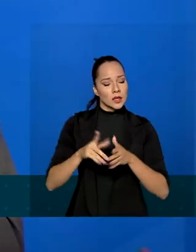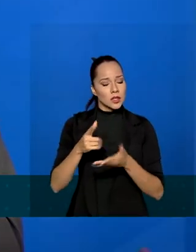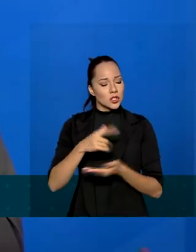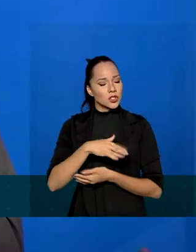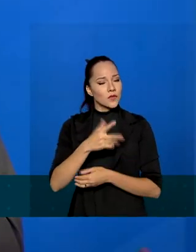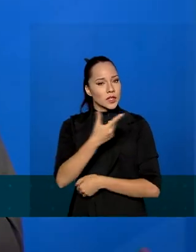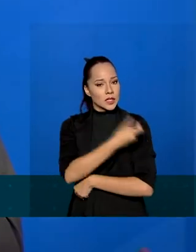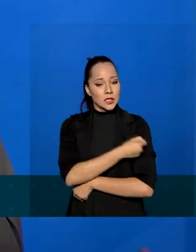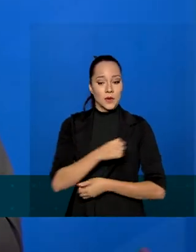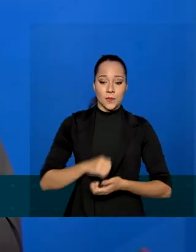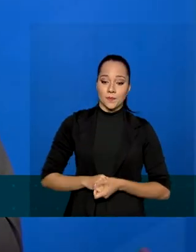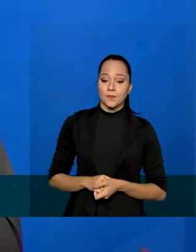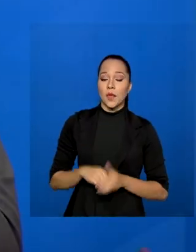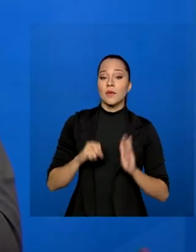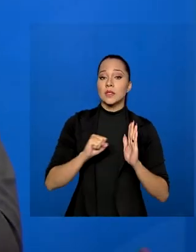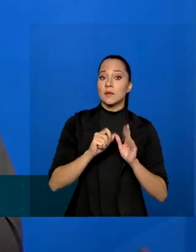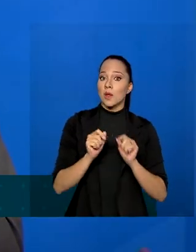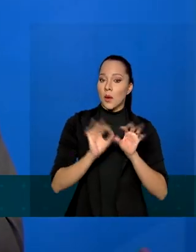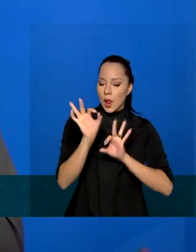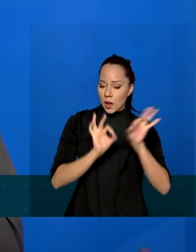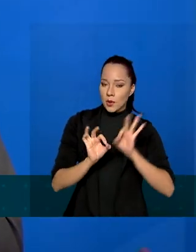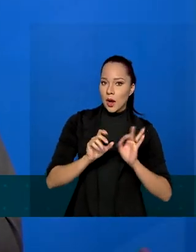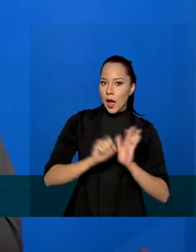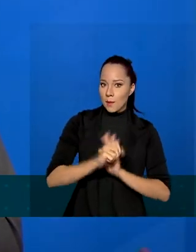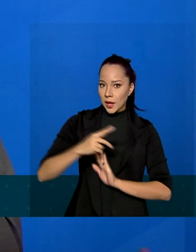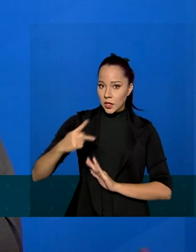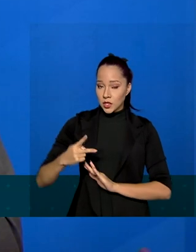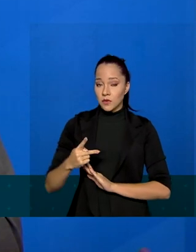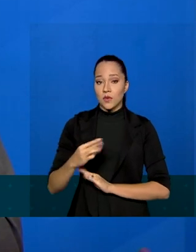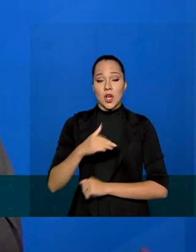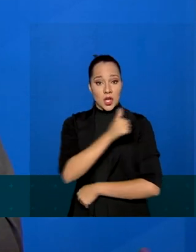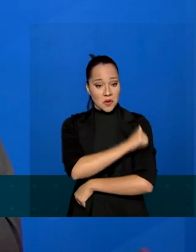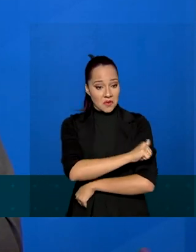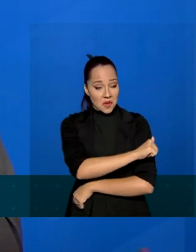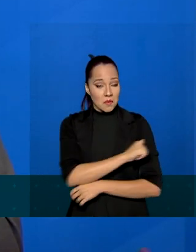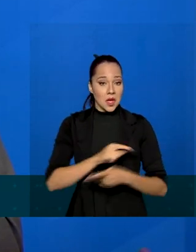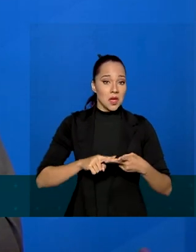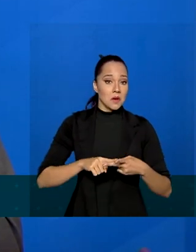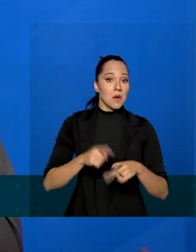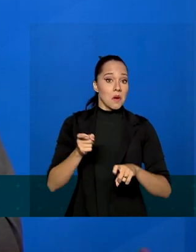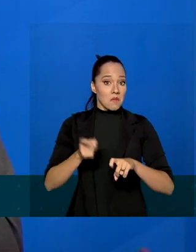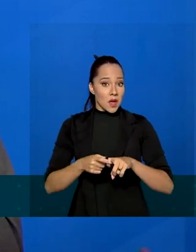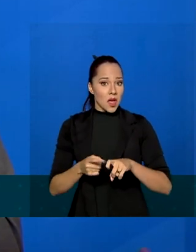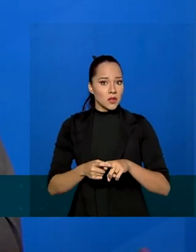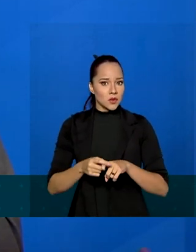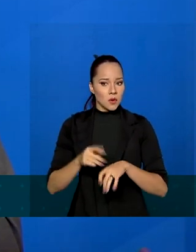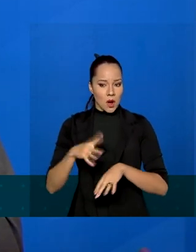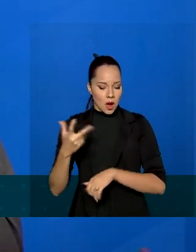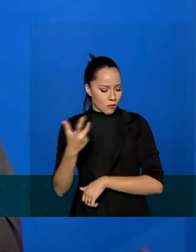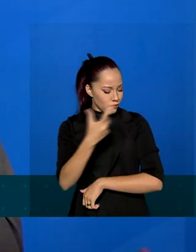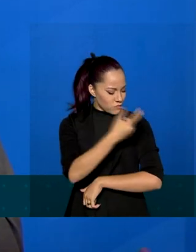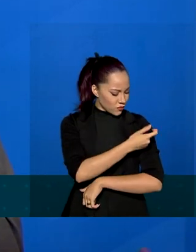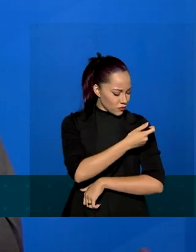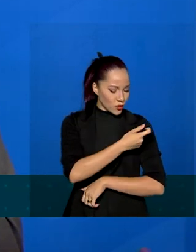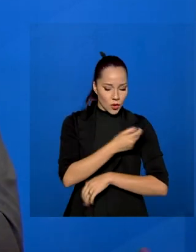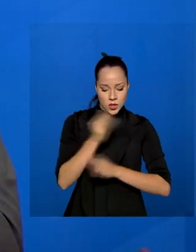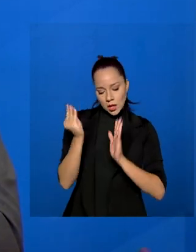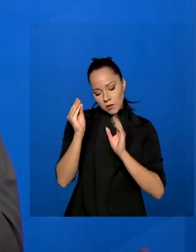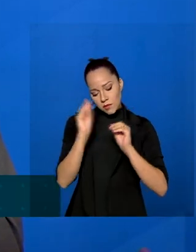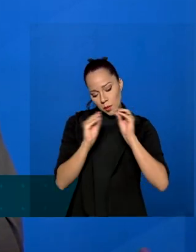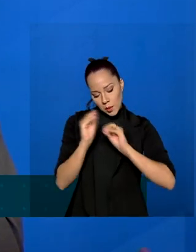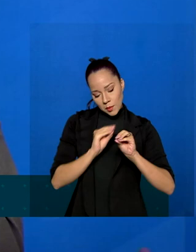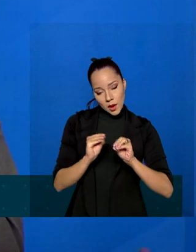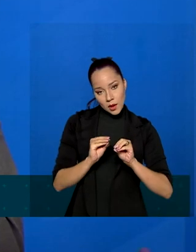vacinação. Ao fazer um aplicativo que o próprio enfermeiro, técnico, médico que aplique a vacina possa fazer informação,